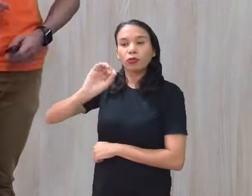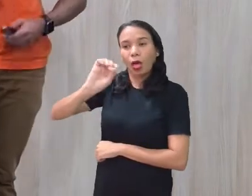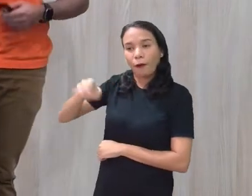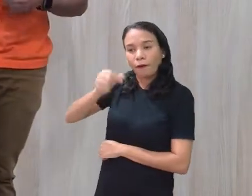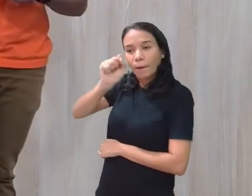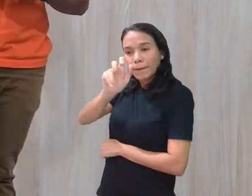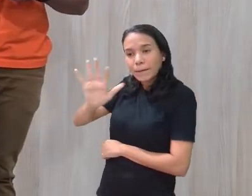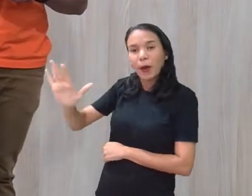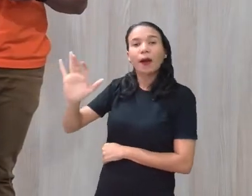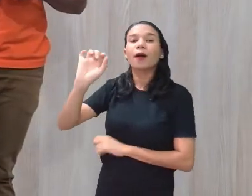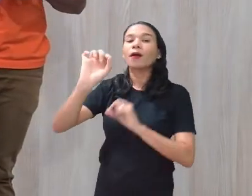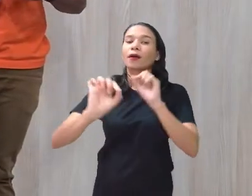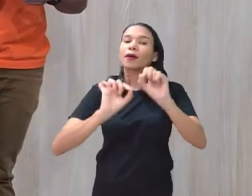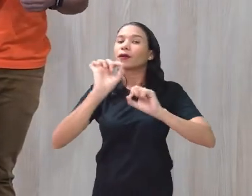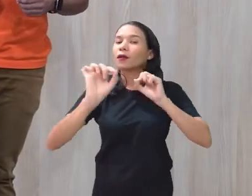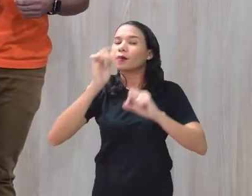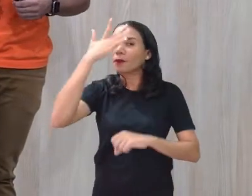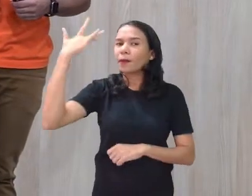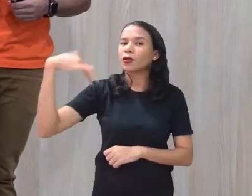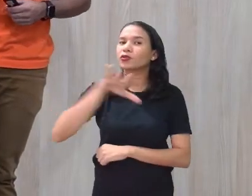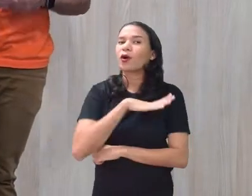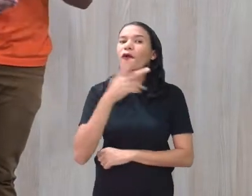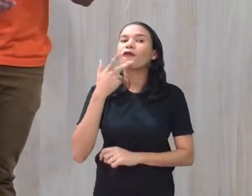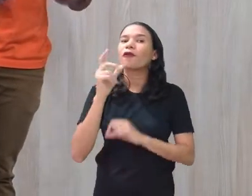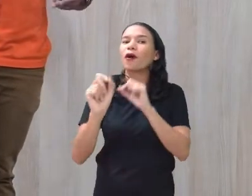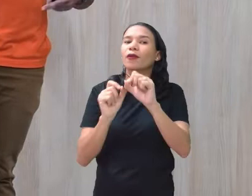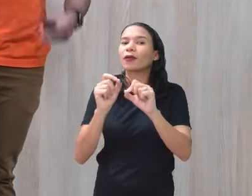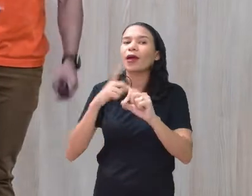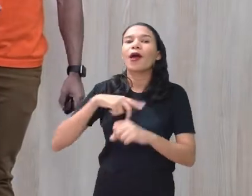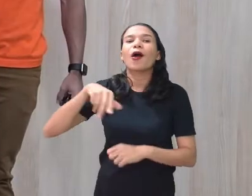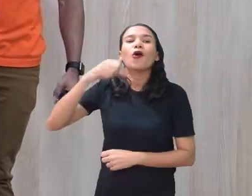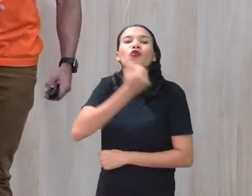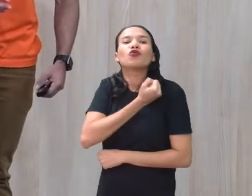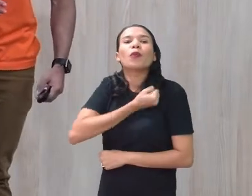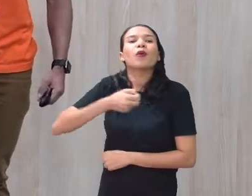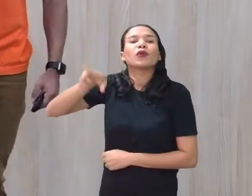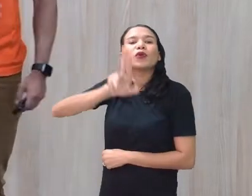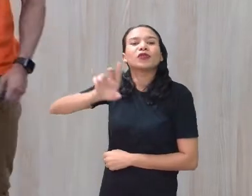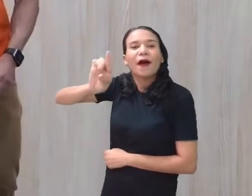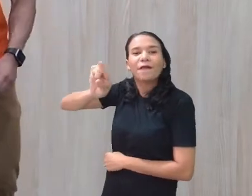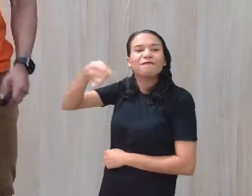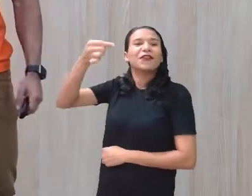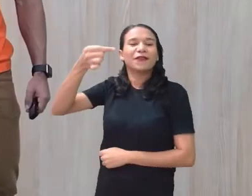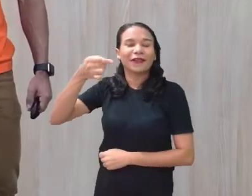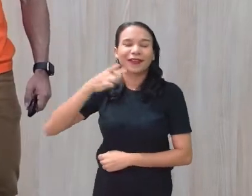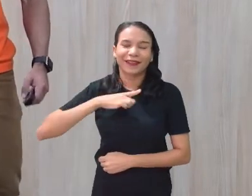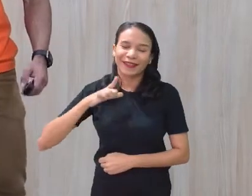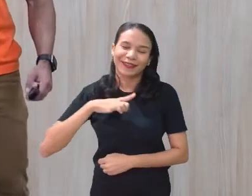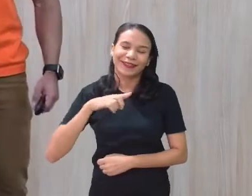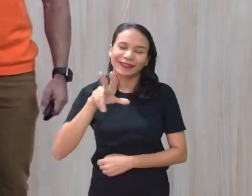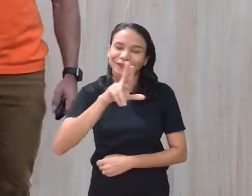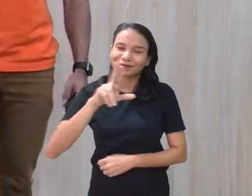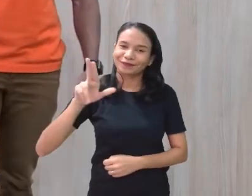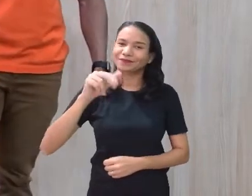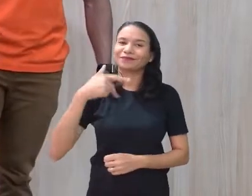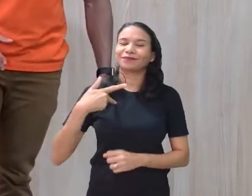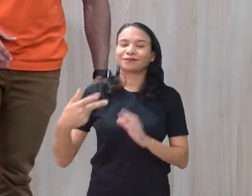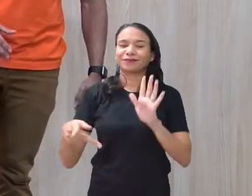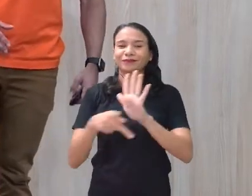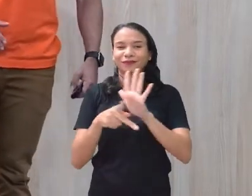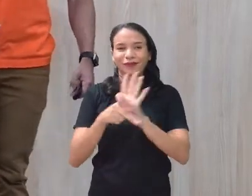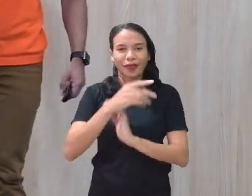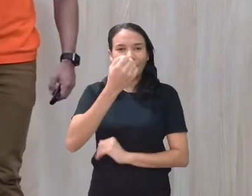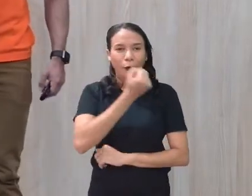Para um número que a turma chama aí, né? Um número com vírgula, certo? Vocês começam a chamar alguns números